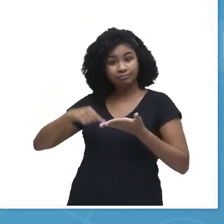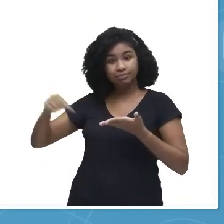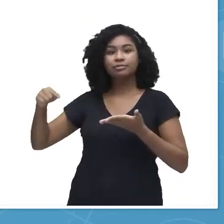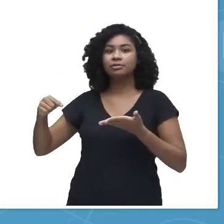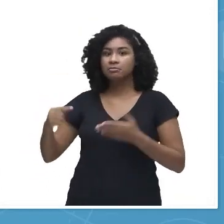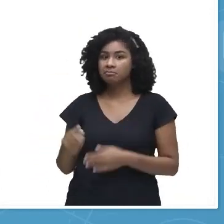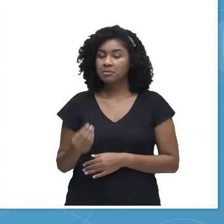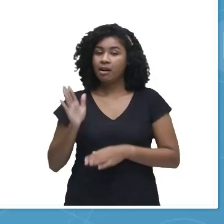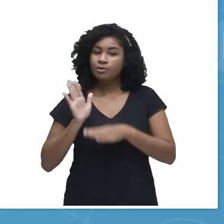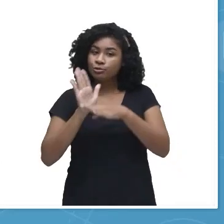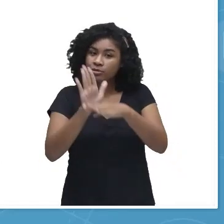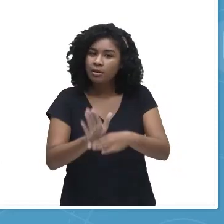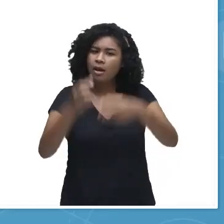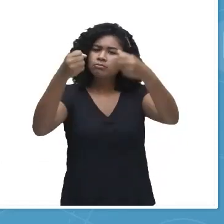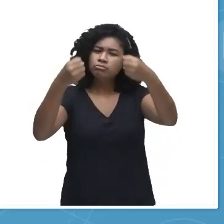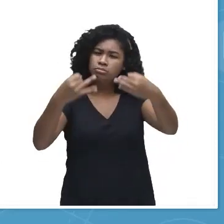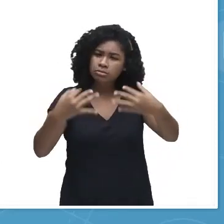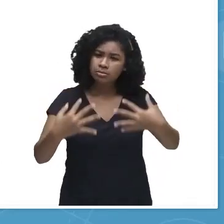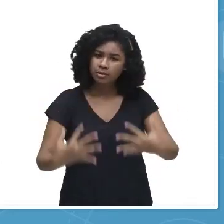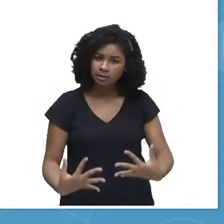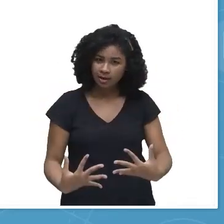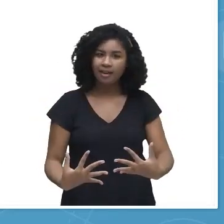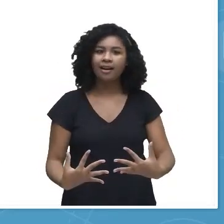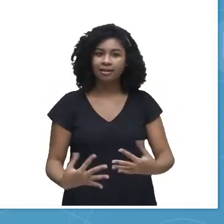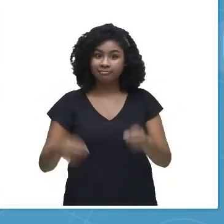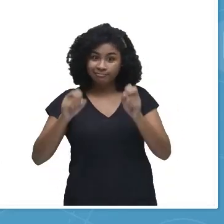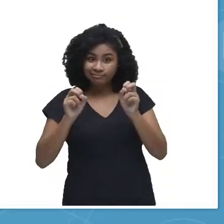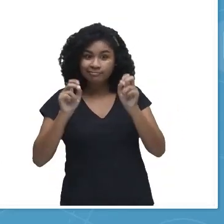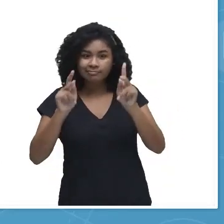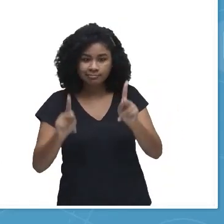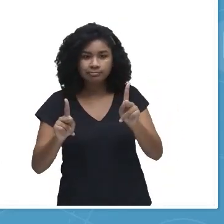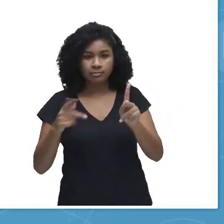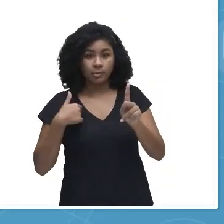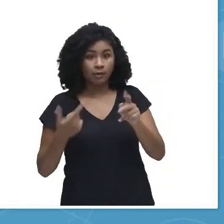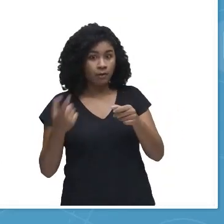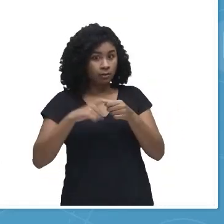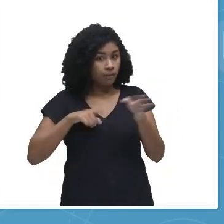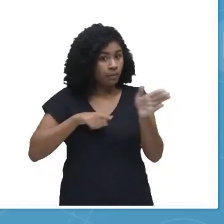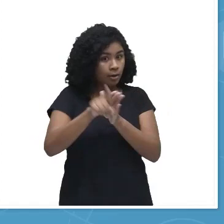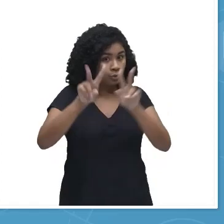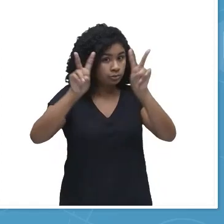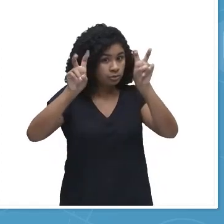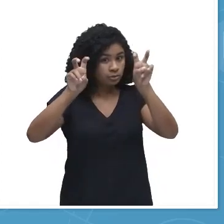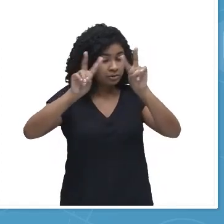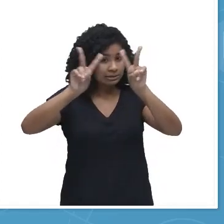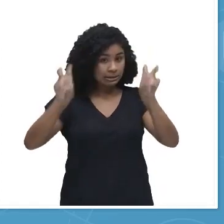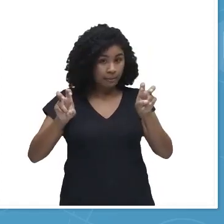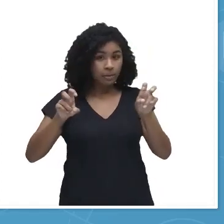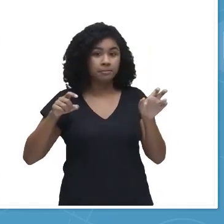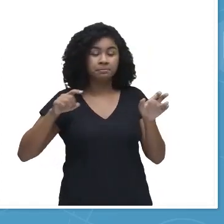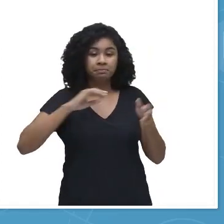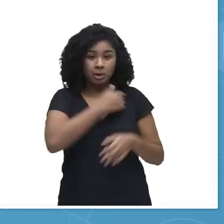maneira possível, explicar ponto a ponto e retornar lá aquela pergunta sobre o preconceito que eu fiz para vocês. Ok, gente? Vamos